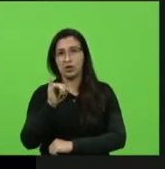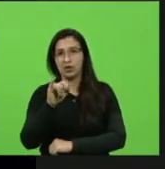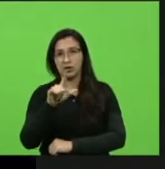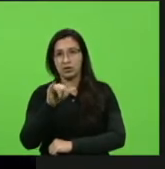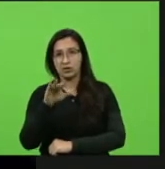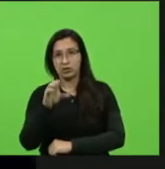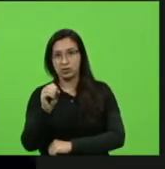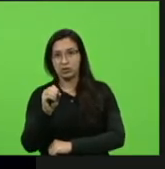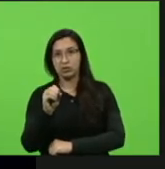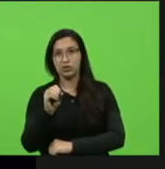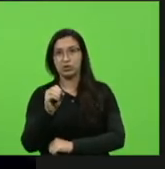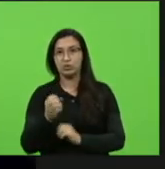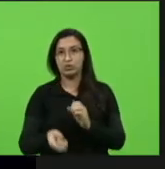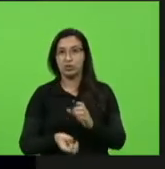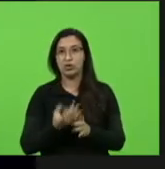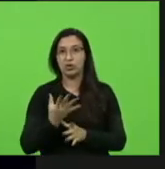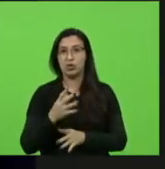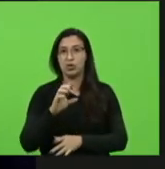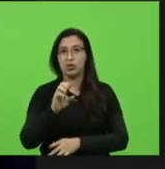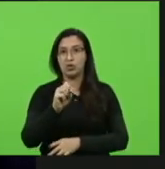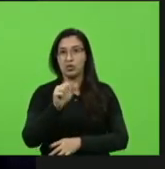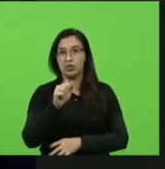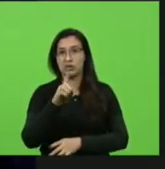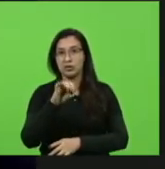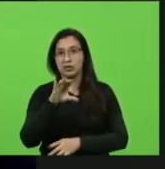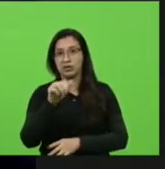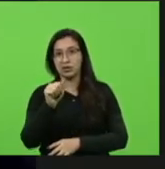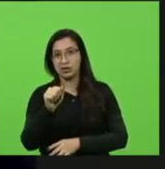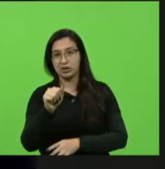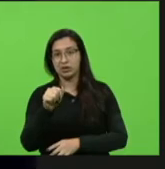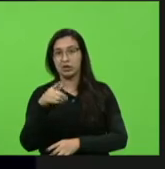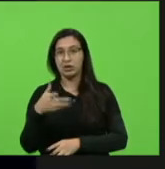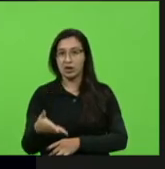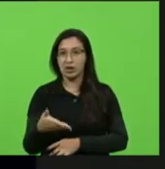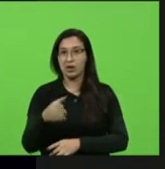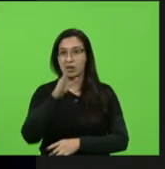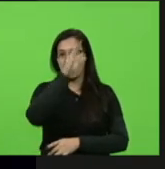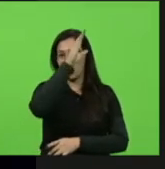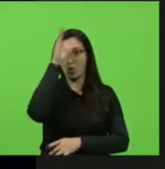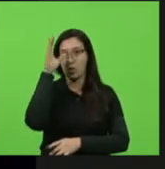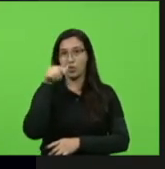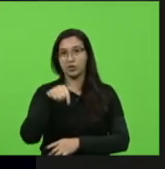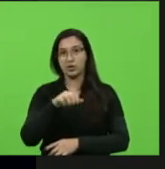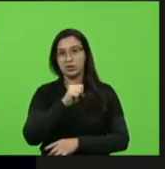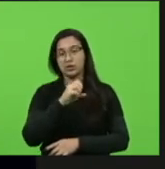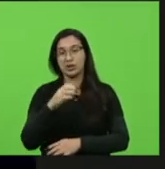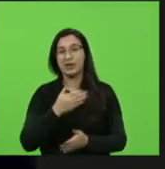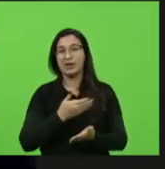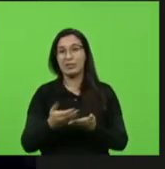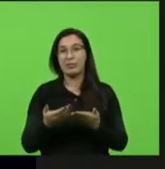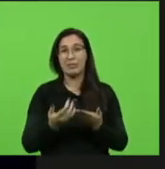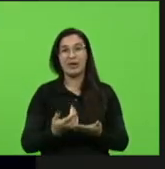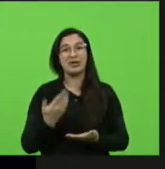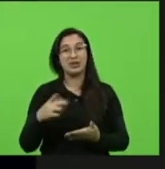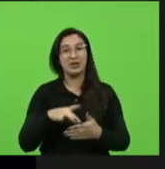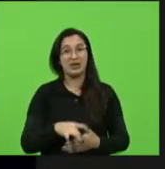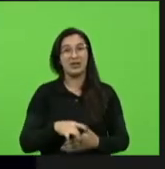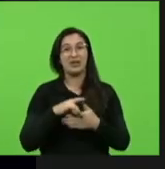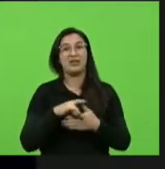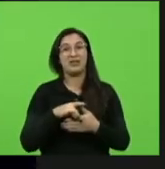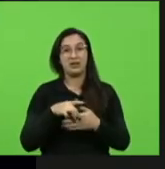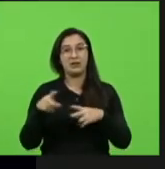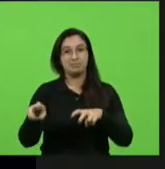da Sadia em Concórdia, em Santa Catarina. Santa Catarina perde um grande líder do